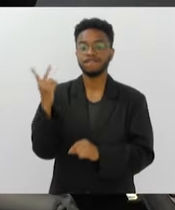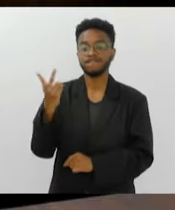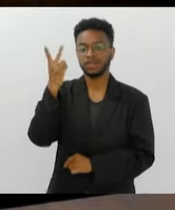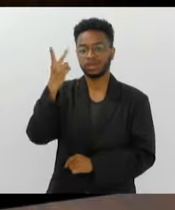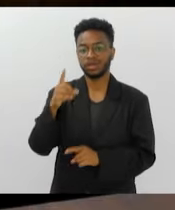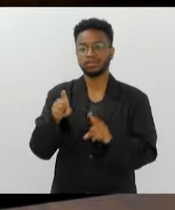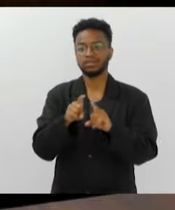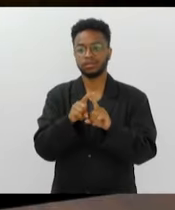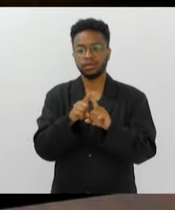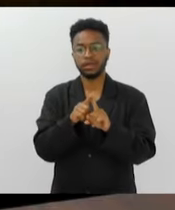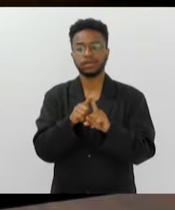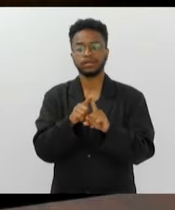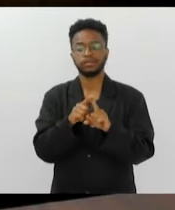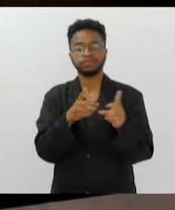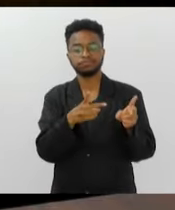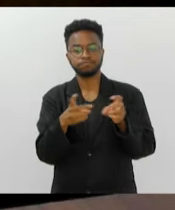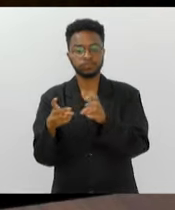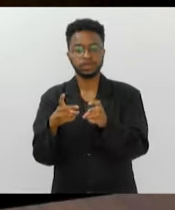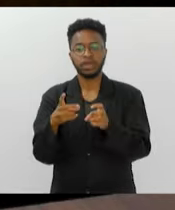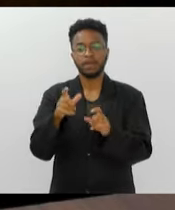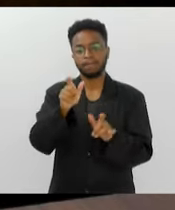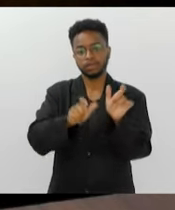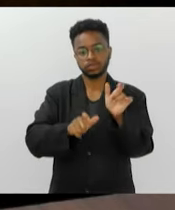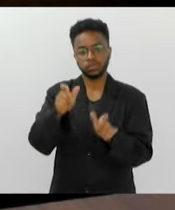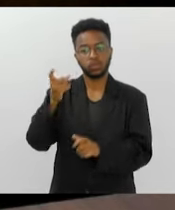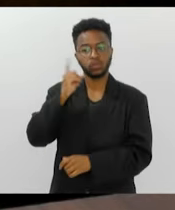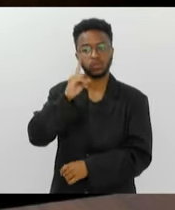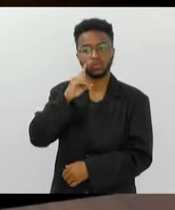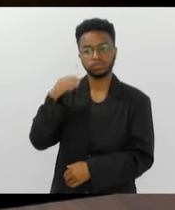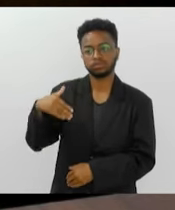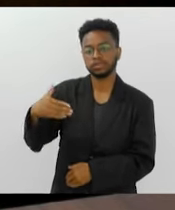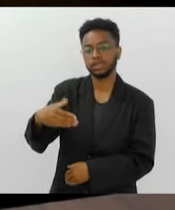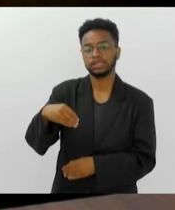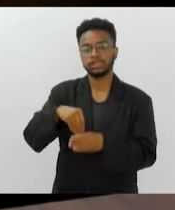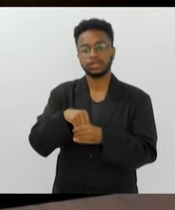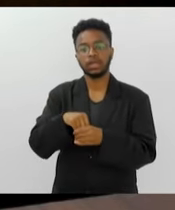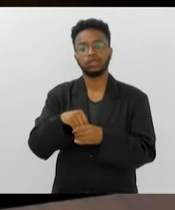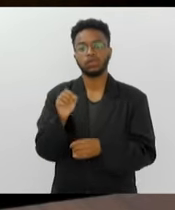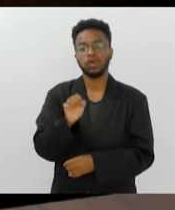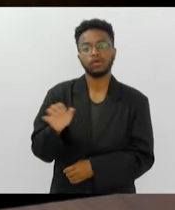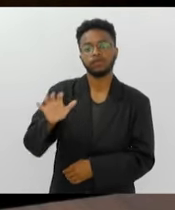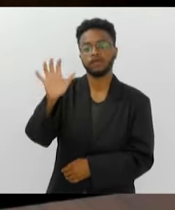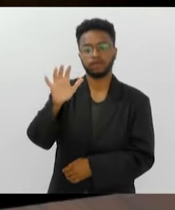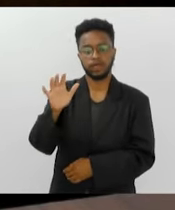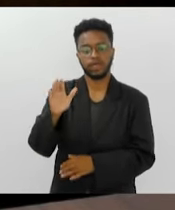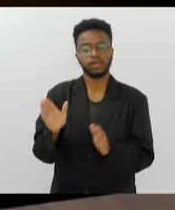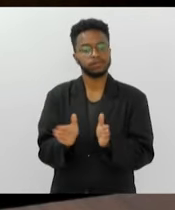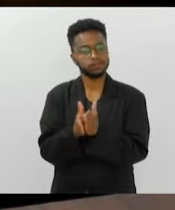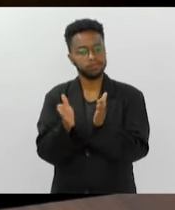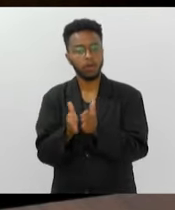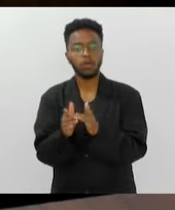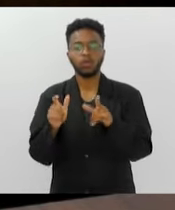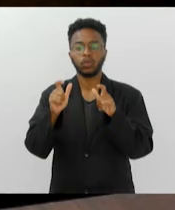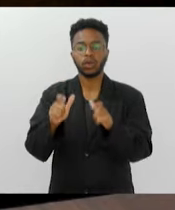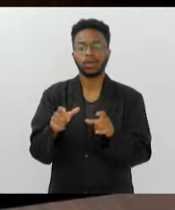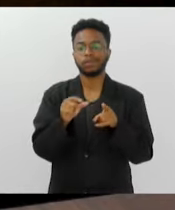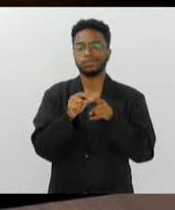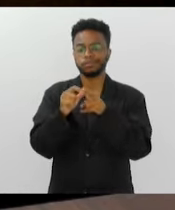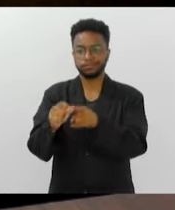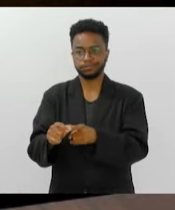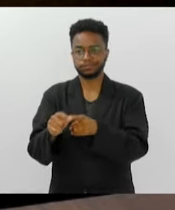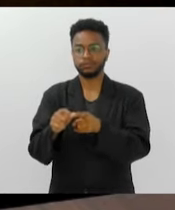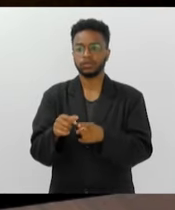valorizar aqueles que no dia a dia dentro das Comunidades empobrecidas dentro da periferia